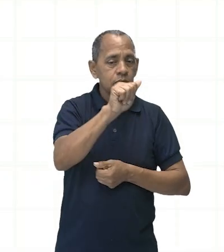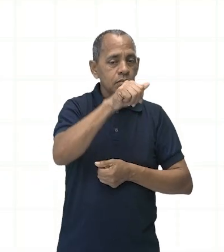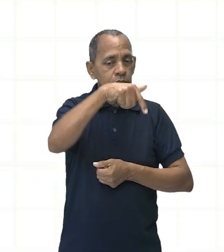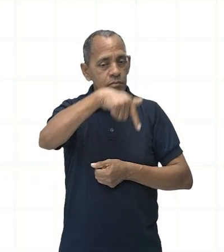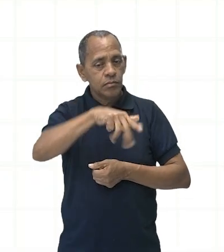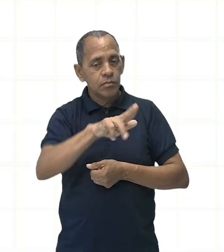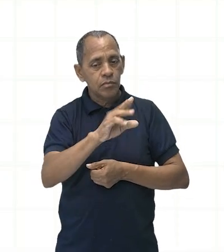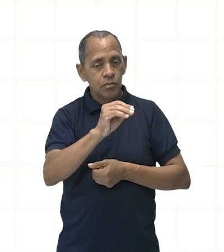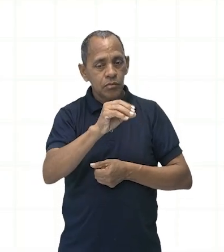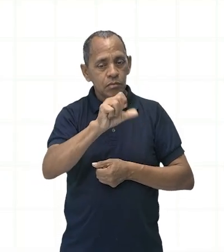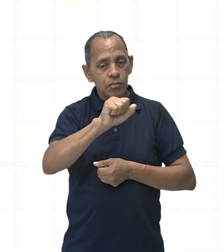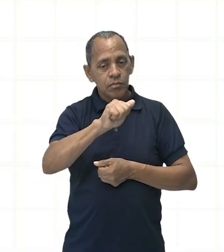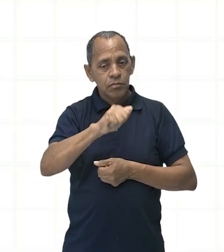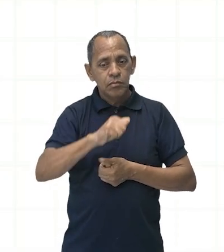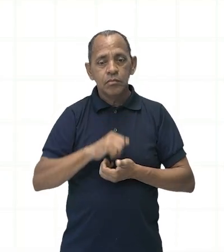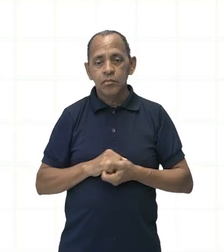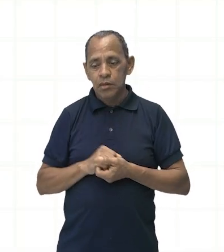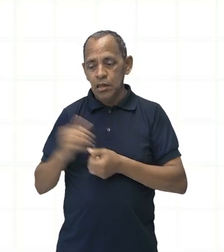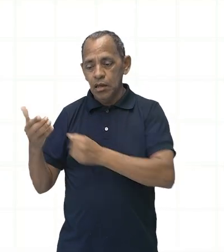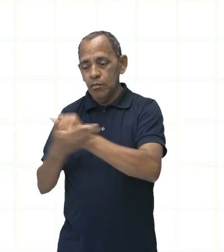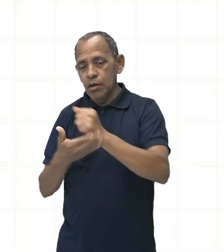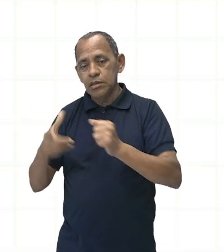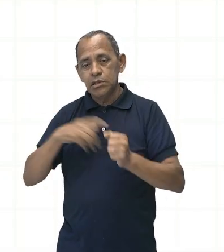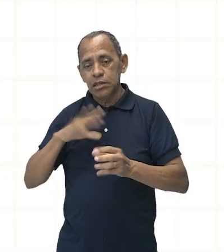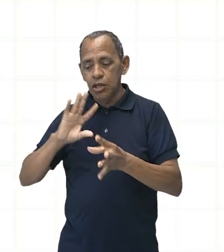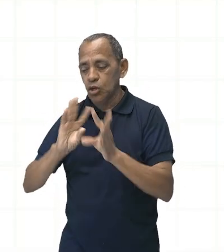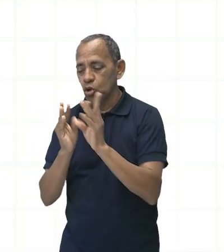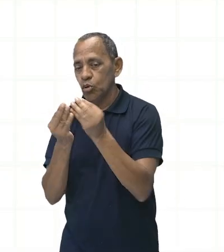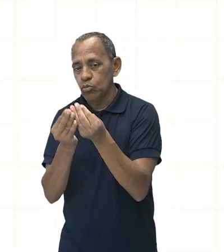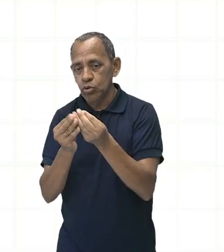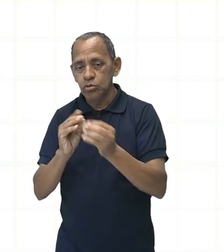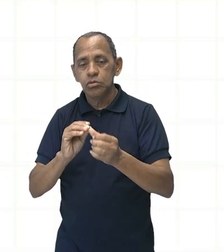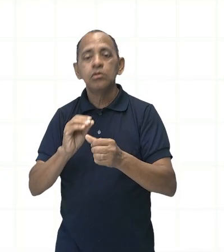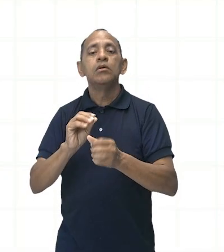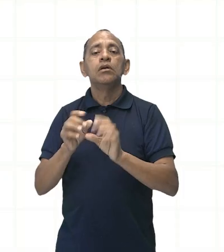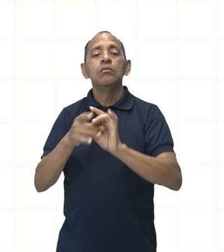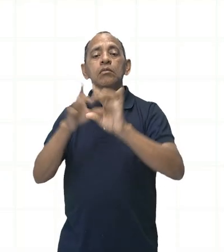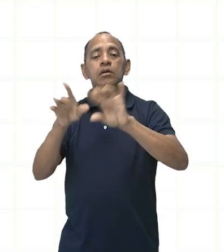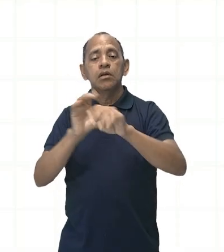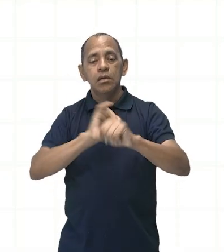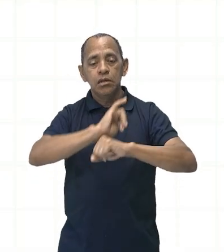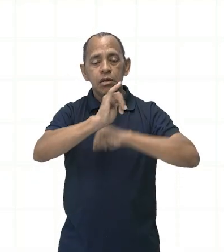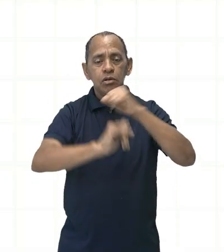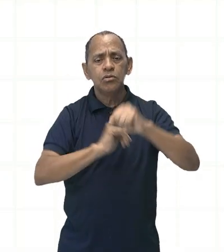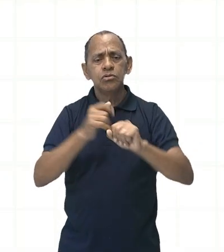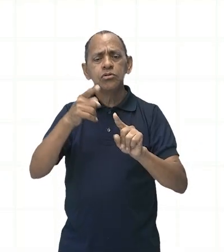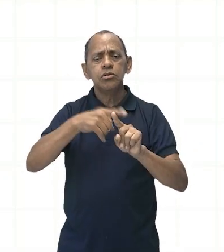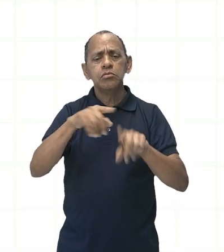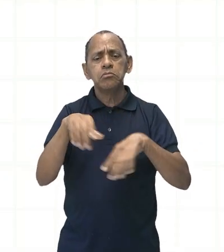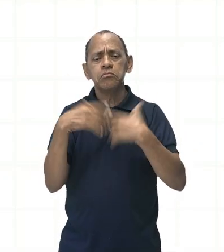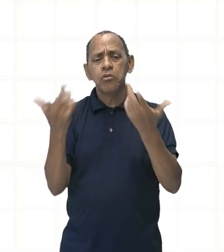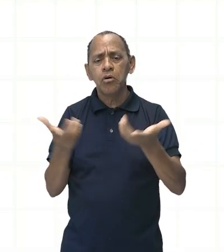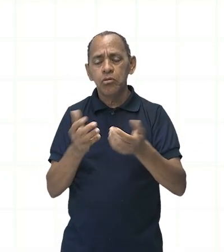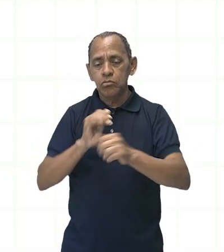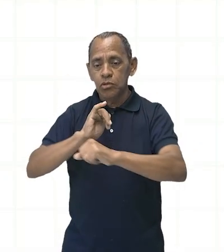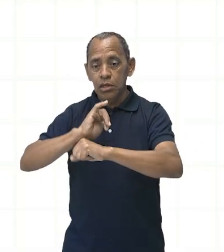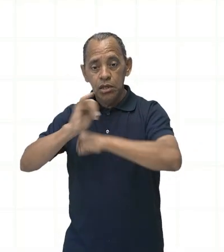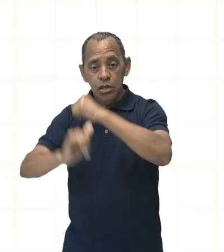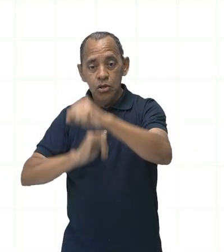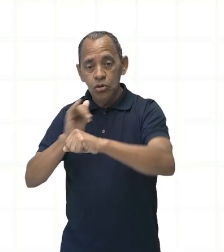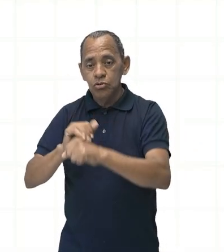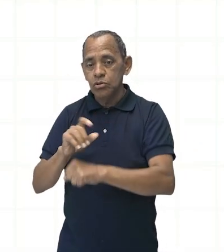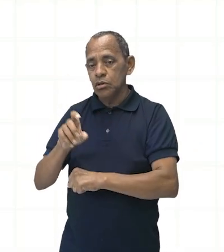base, ela vai se tratar de um composto que libera íons, mas que tipo de íons? Os íons chamados